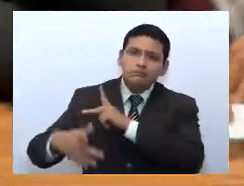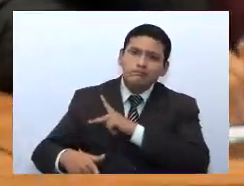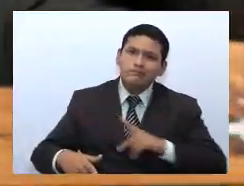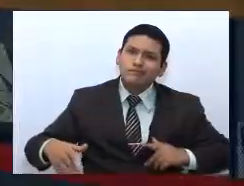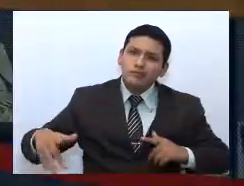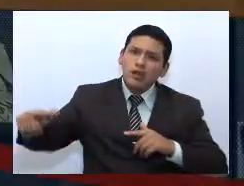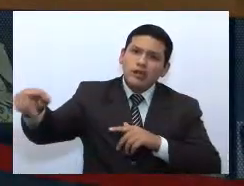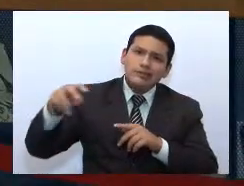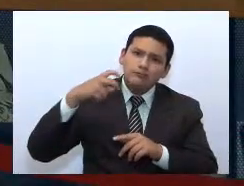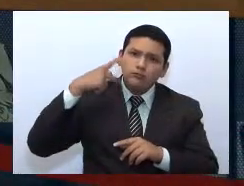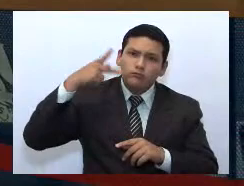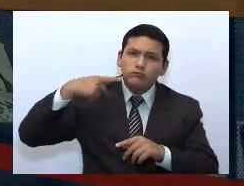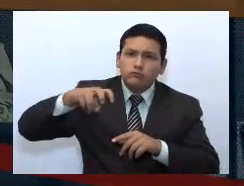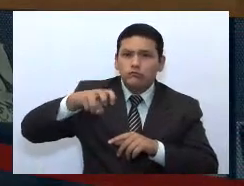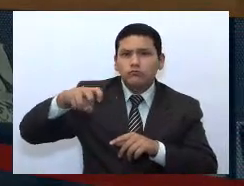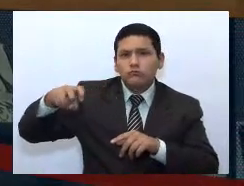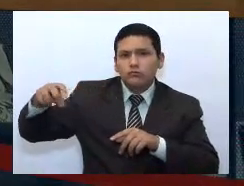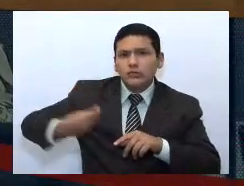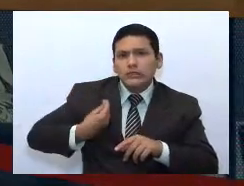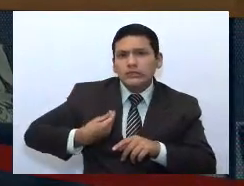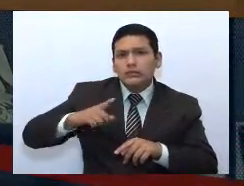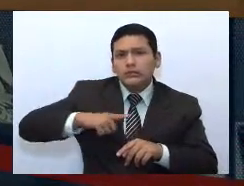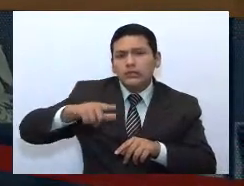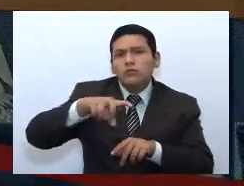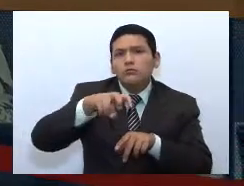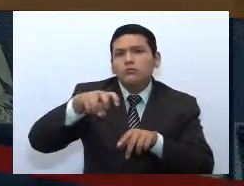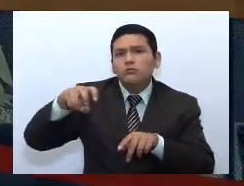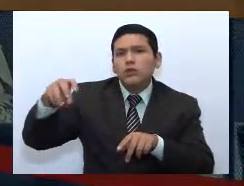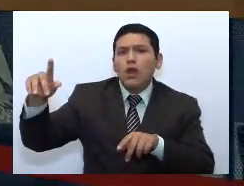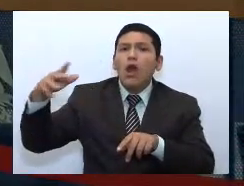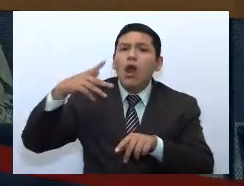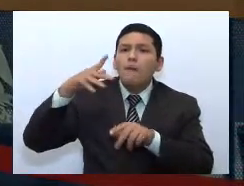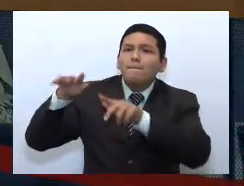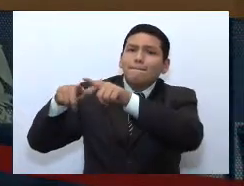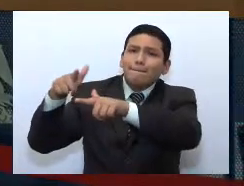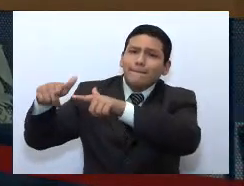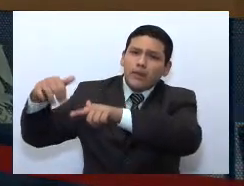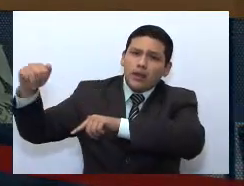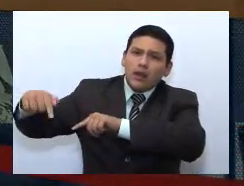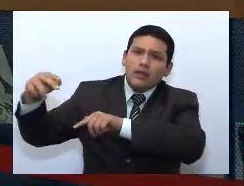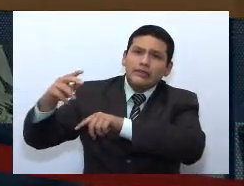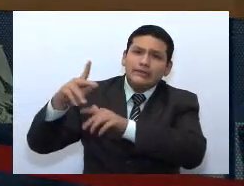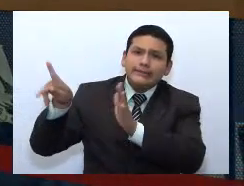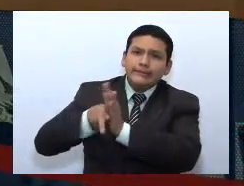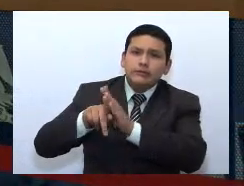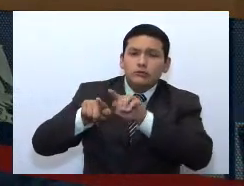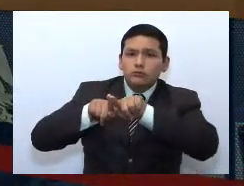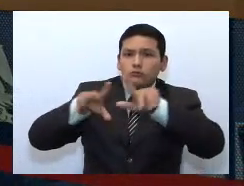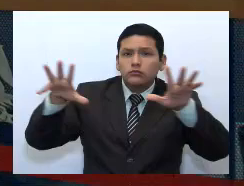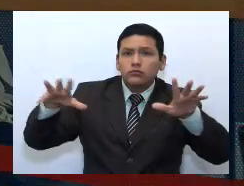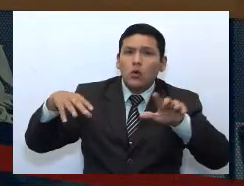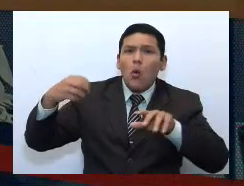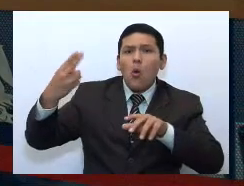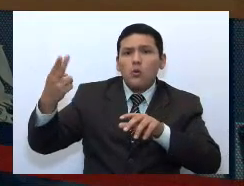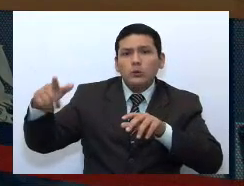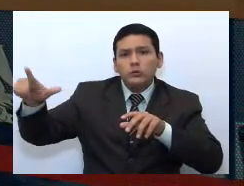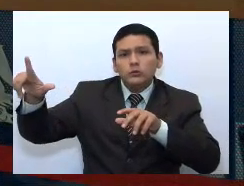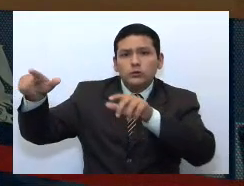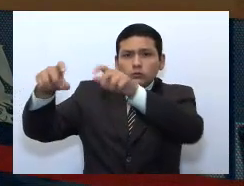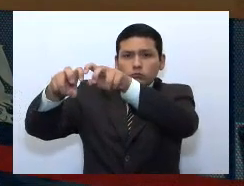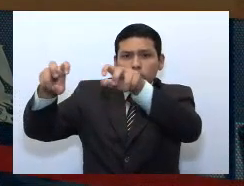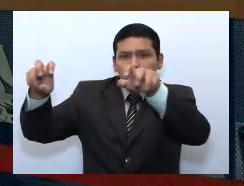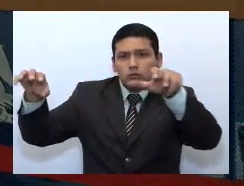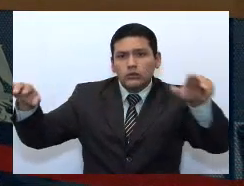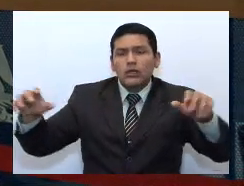vereadores presentes, funcionários da casa e os demais convidados.